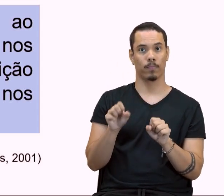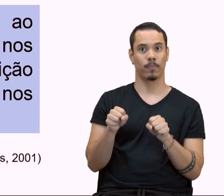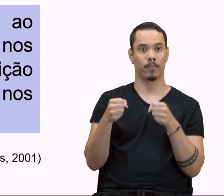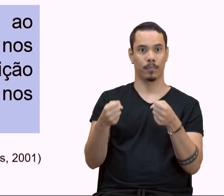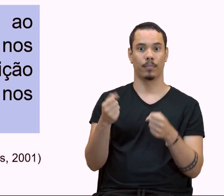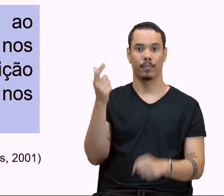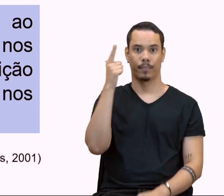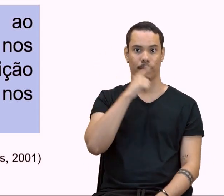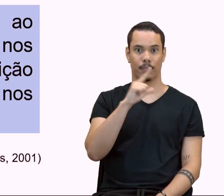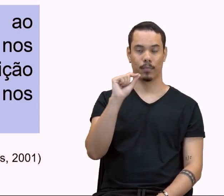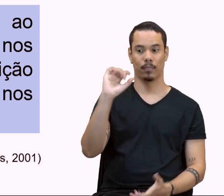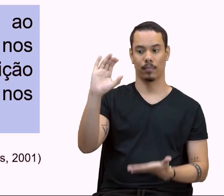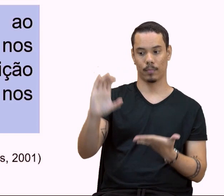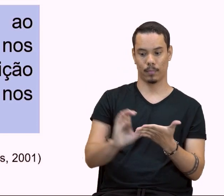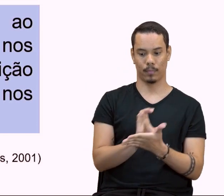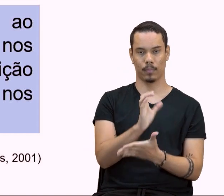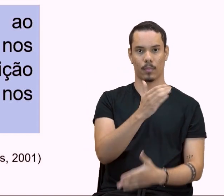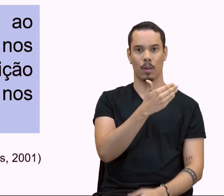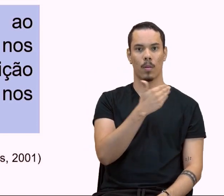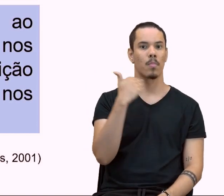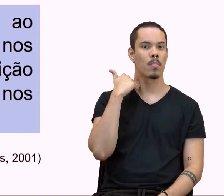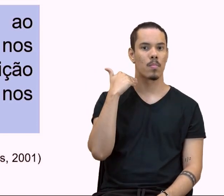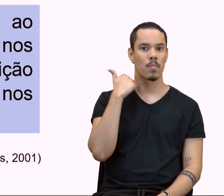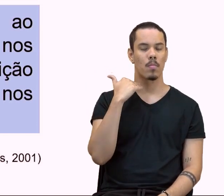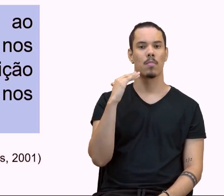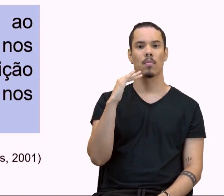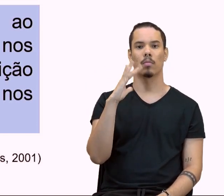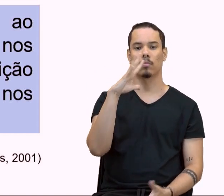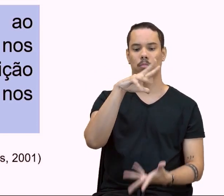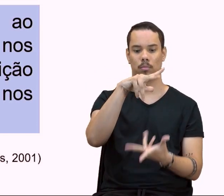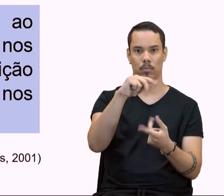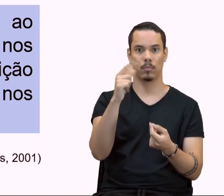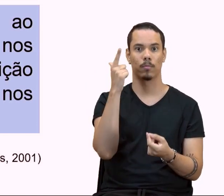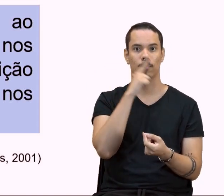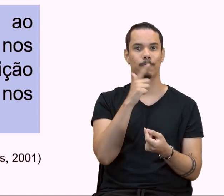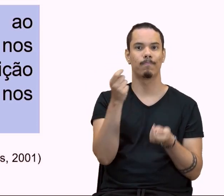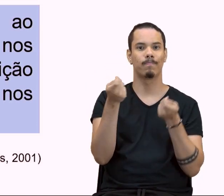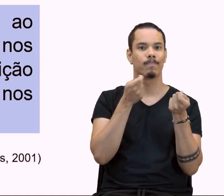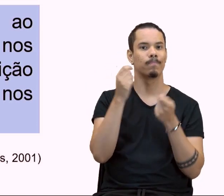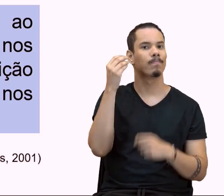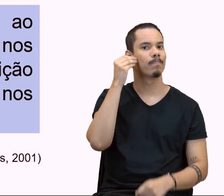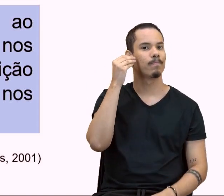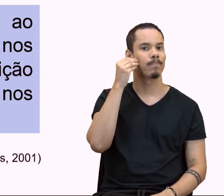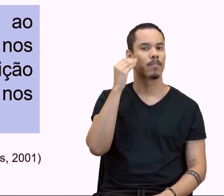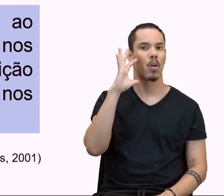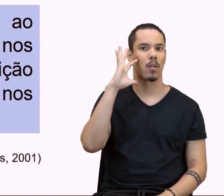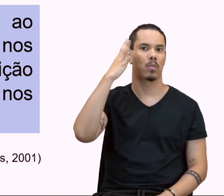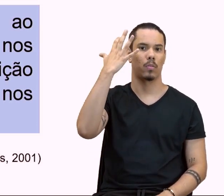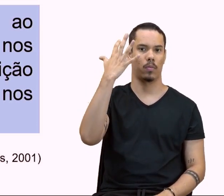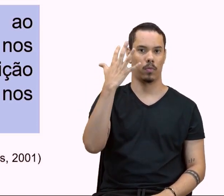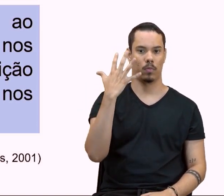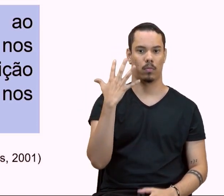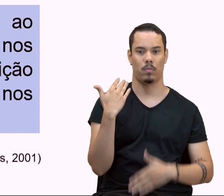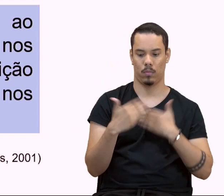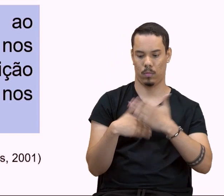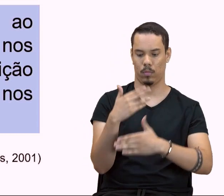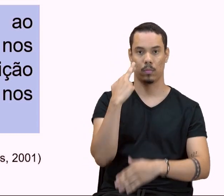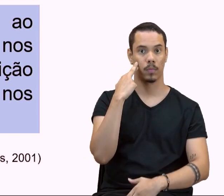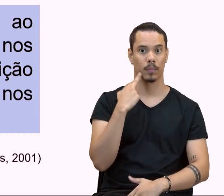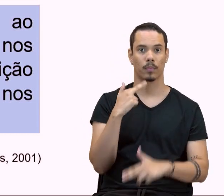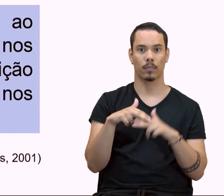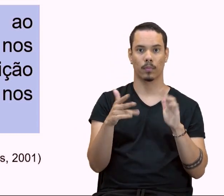dinheiro do Banco Mundial para viabilizar o desenvolvimento de Rondônia. Socialmente, foi uma